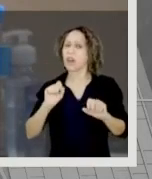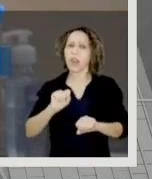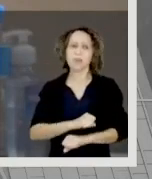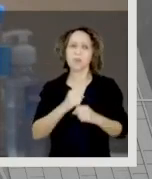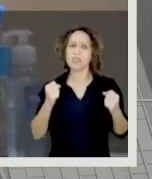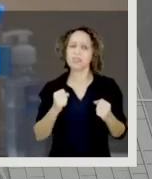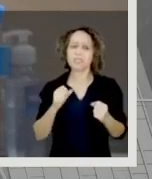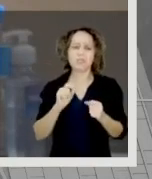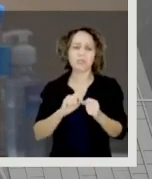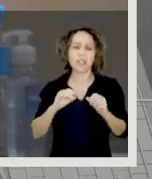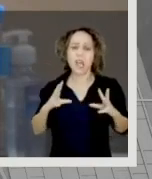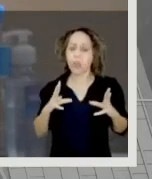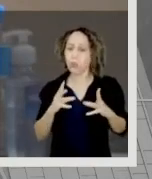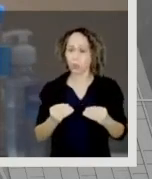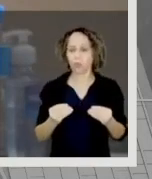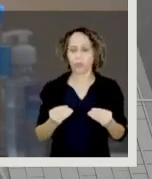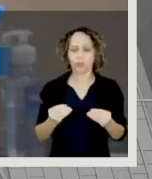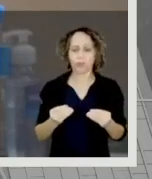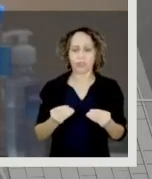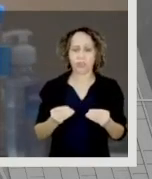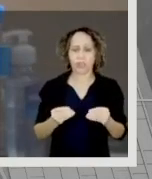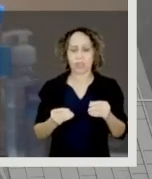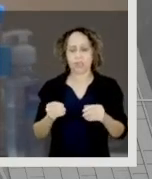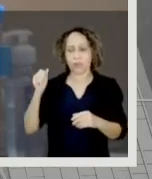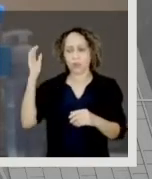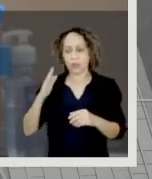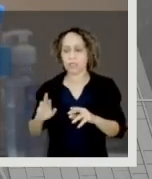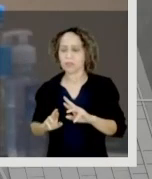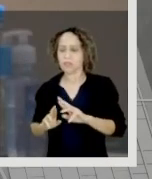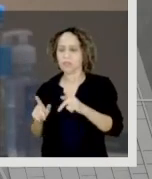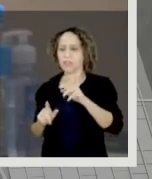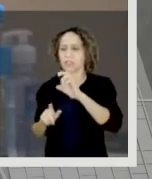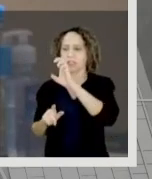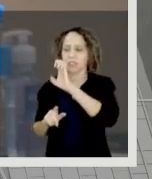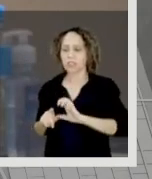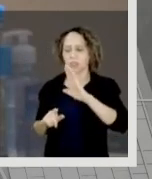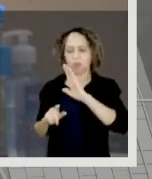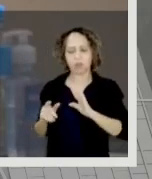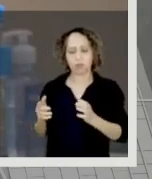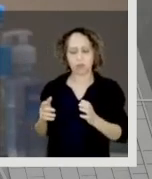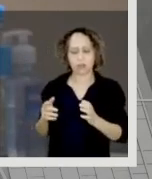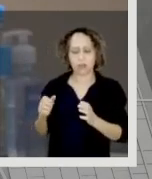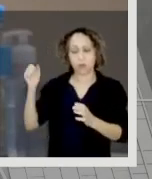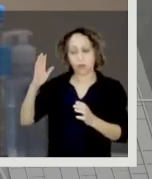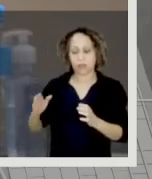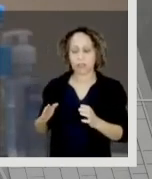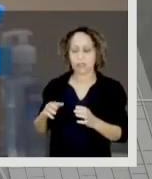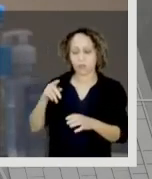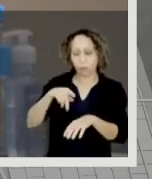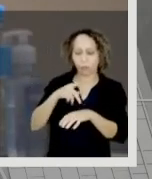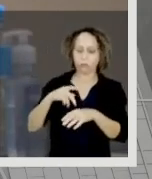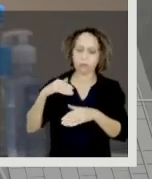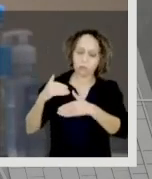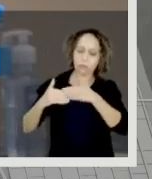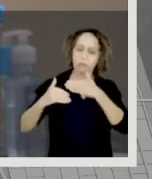Eunício Oliveira, esse senador, ex-senador, que foi presidente do Senado, que perdeu a reeleição na última eleição,